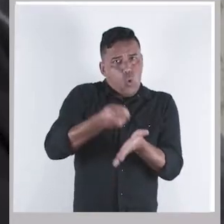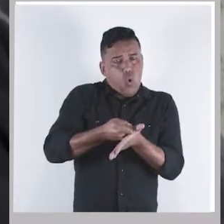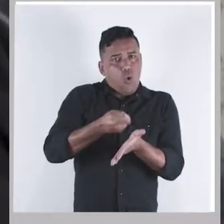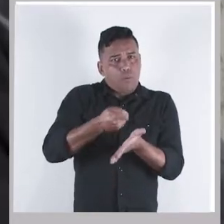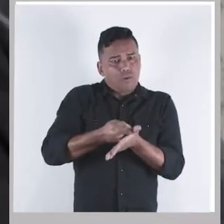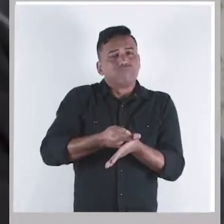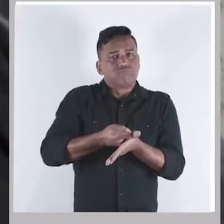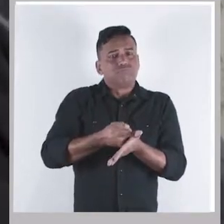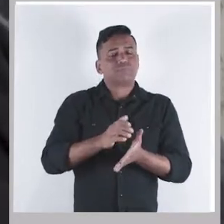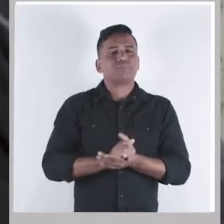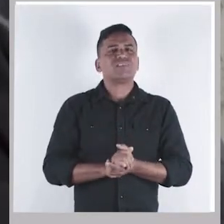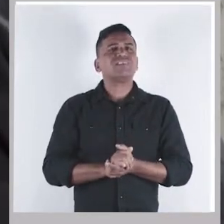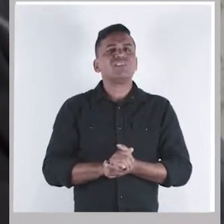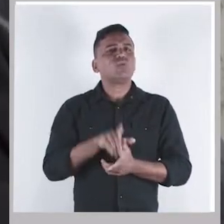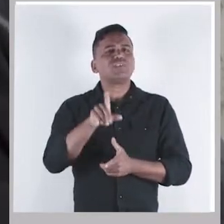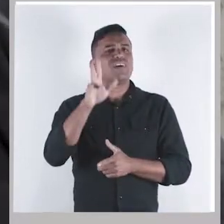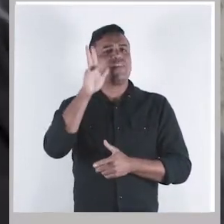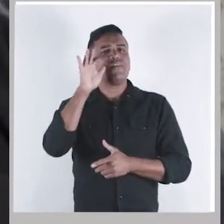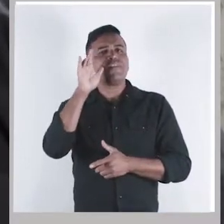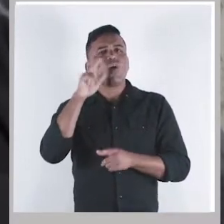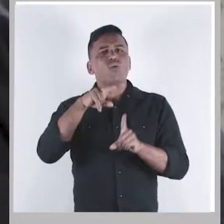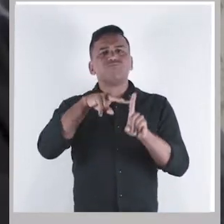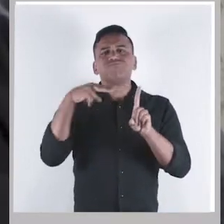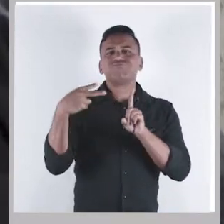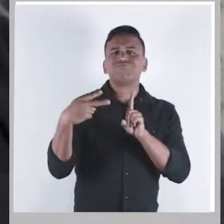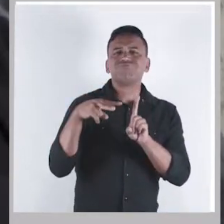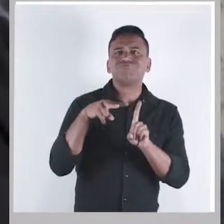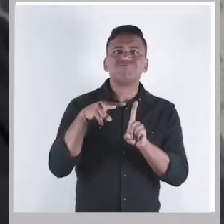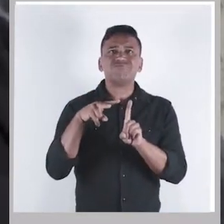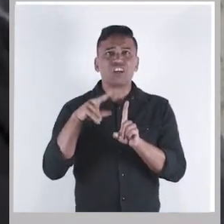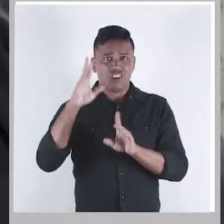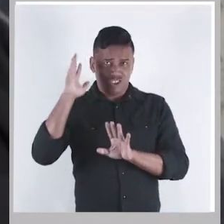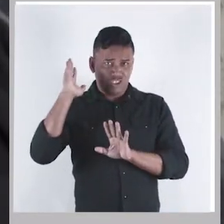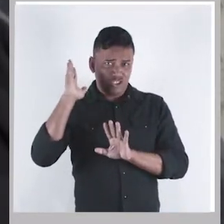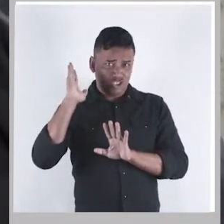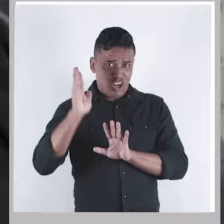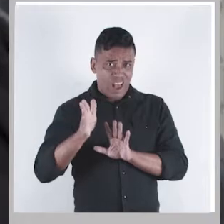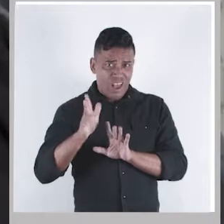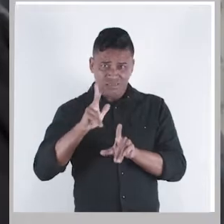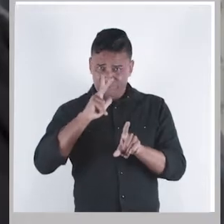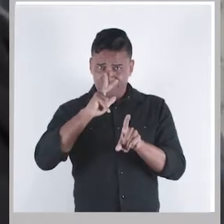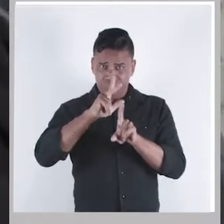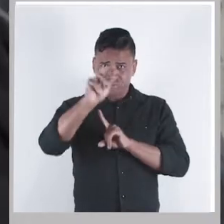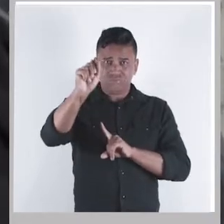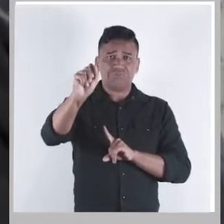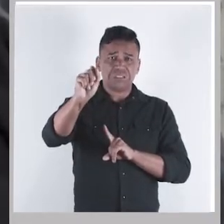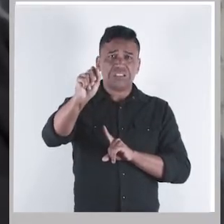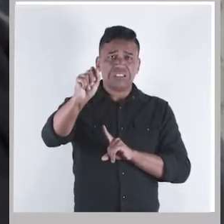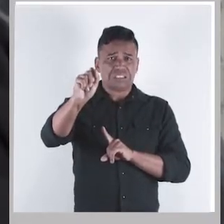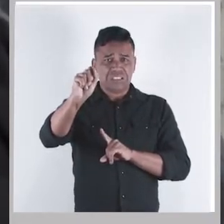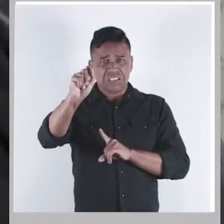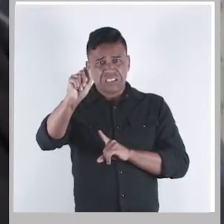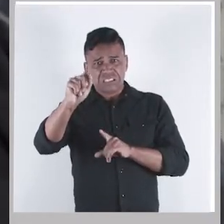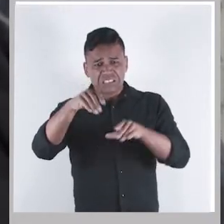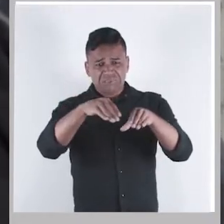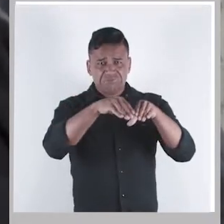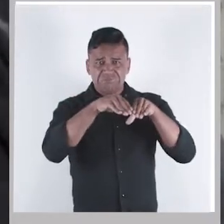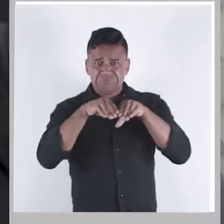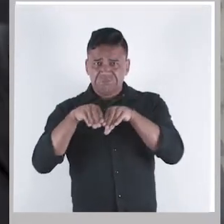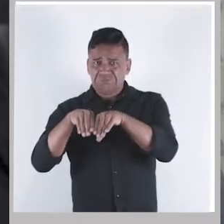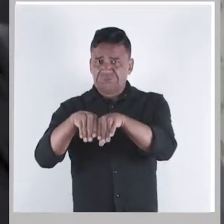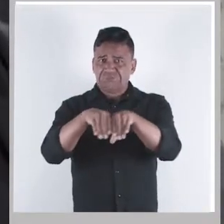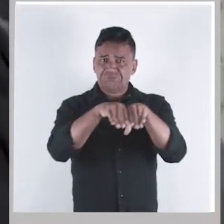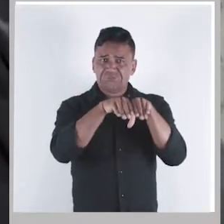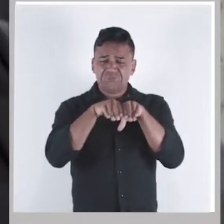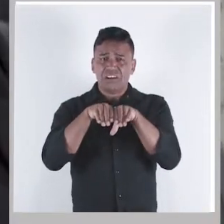Angela Davis fala isso, né? Ela fala, olha, se você quer mexer nas estruturas,